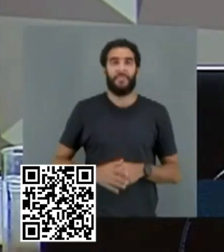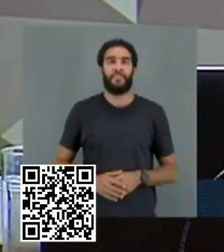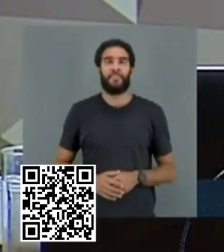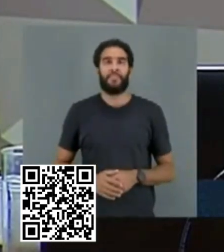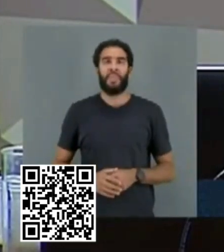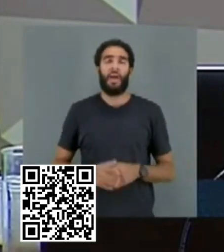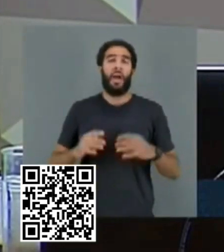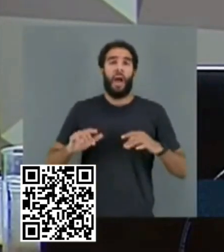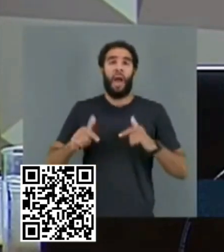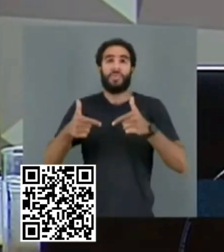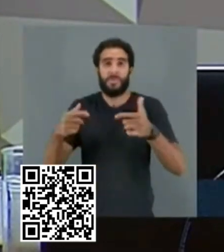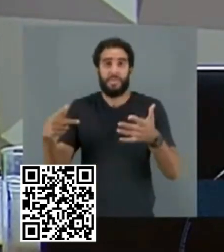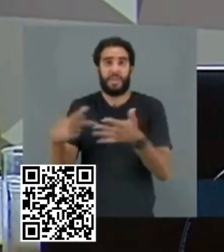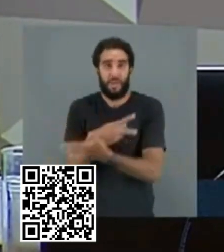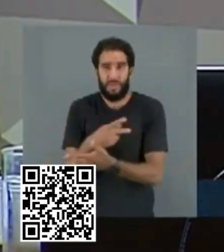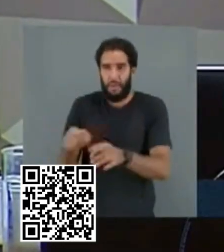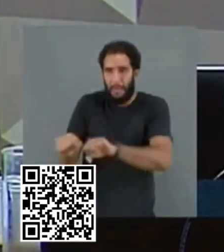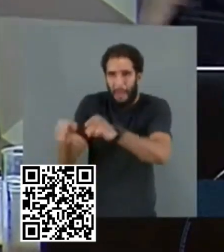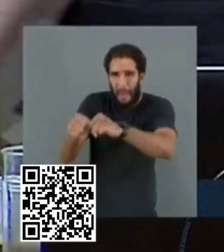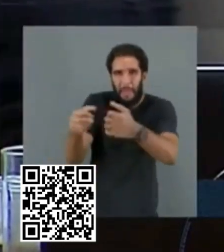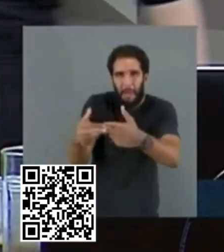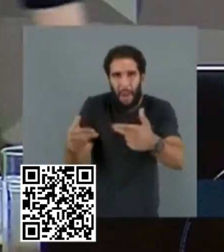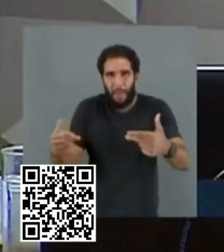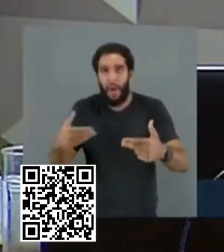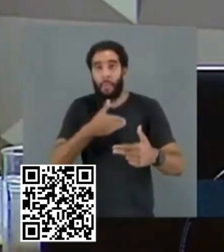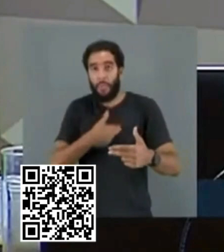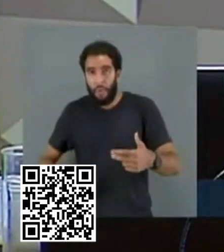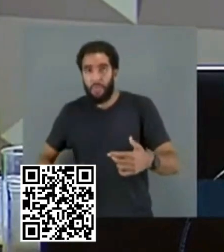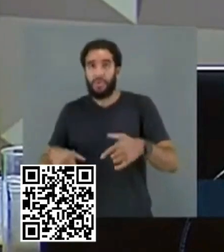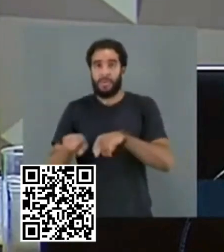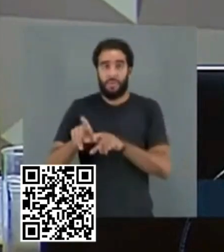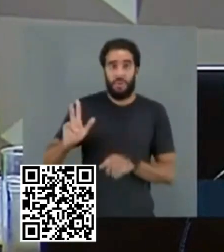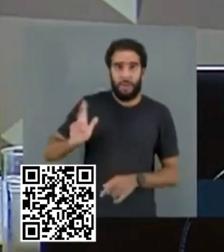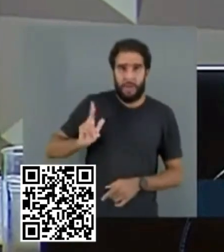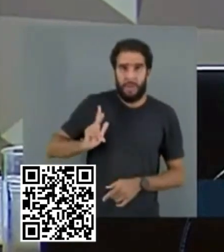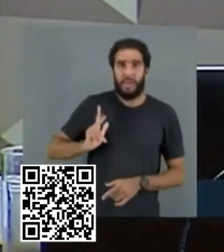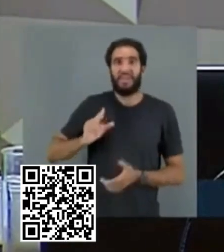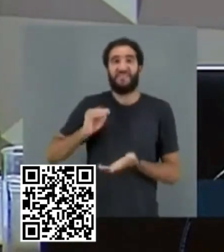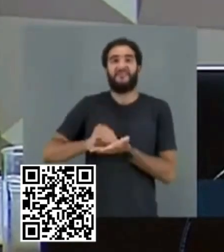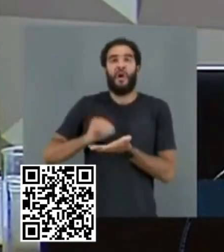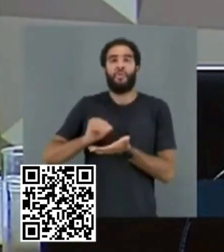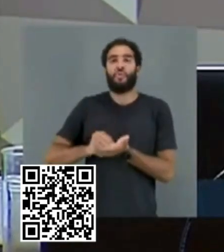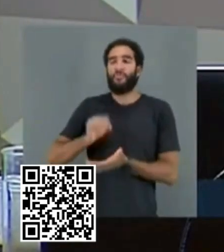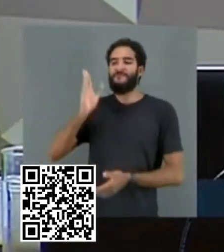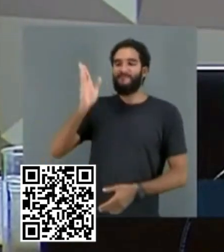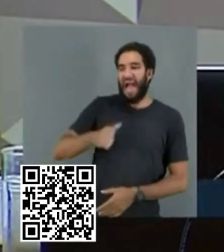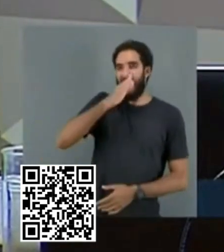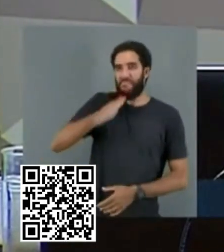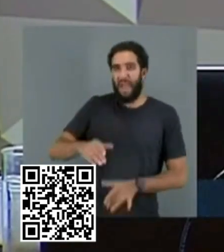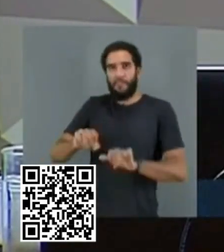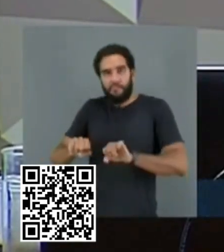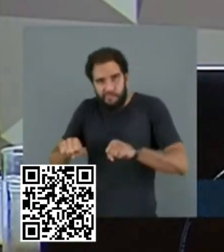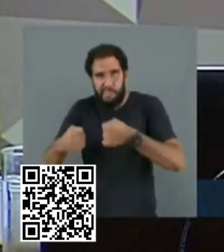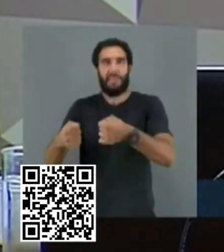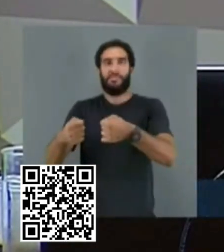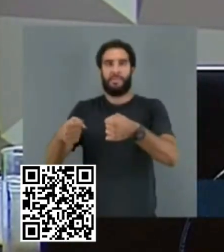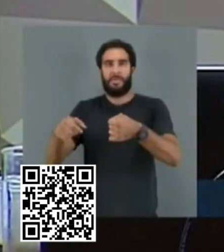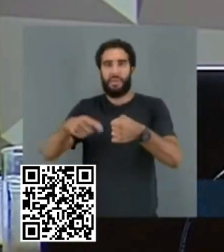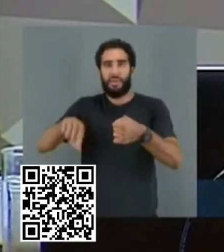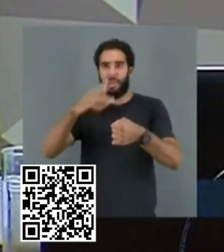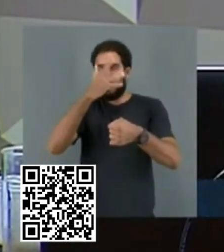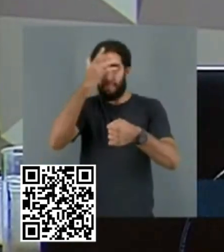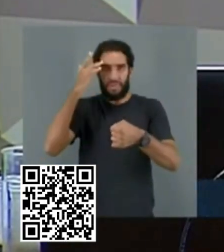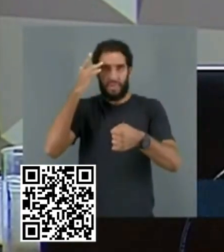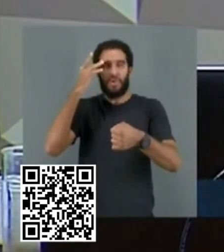de depredação do patrimônio público e privado, não devidamente coibidos pelo poder público e a residência provisória daqueles